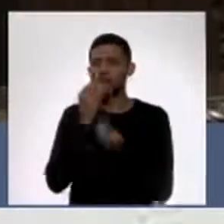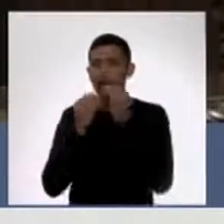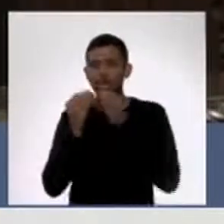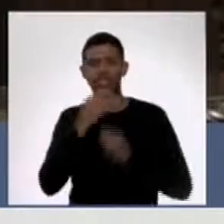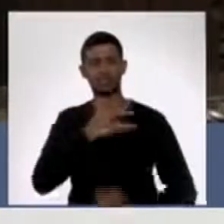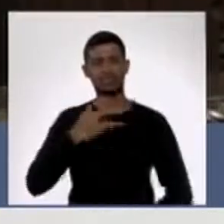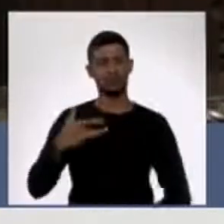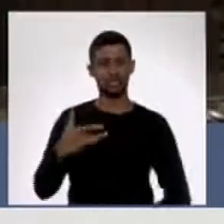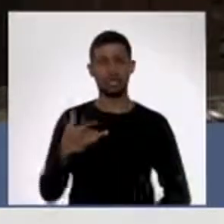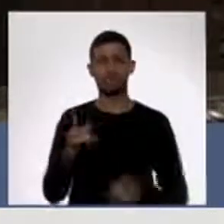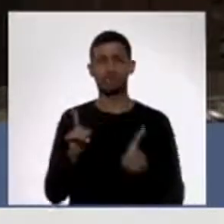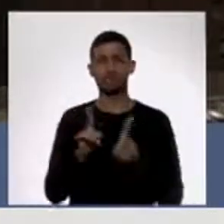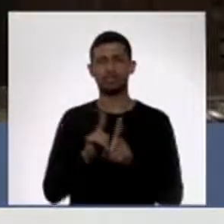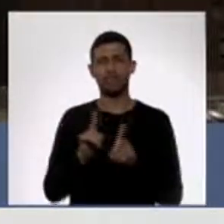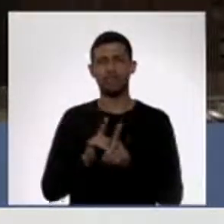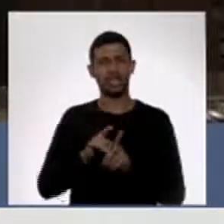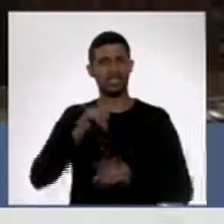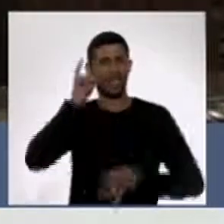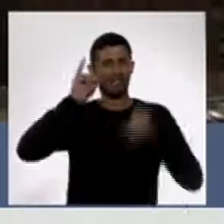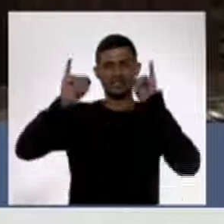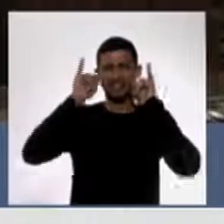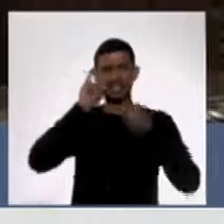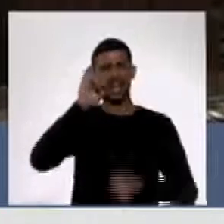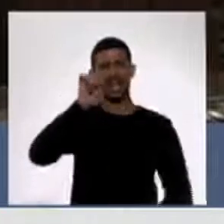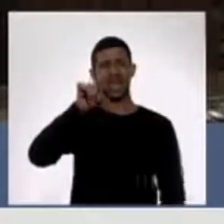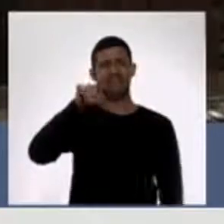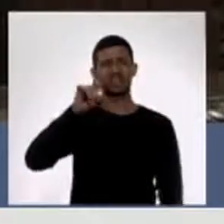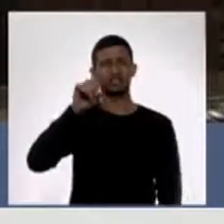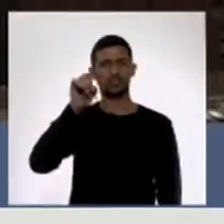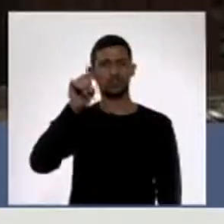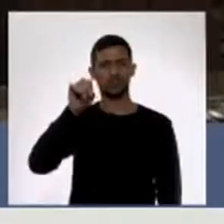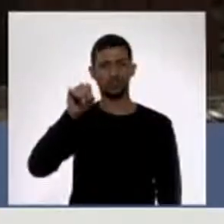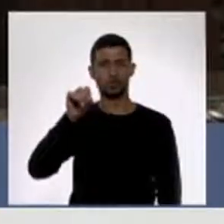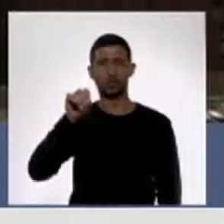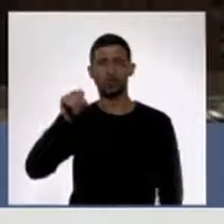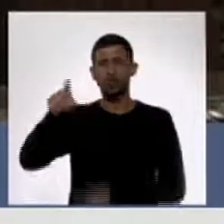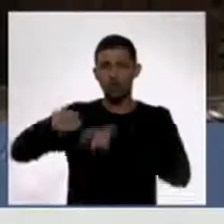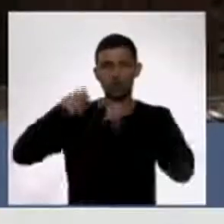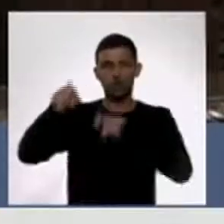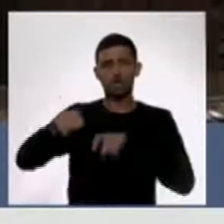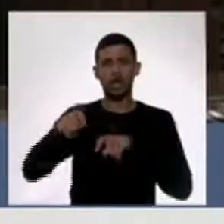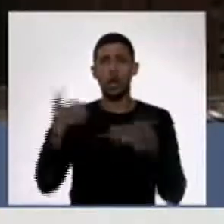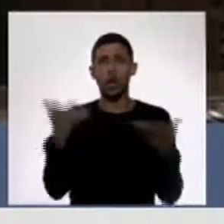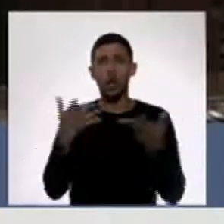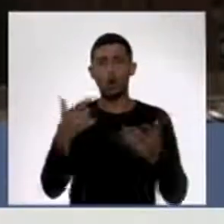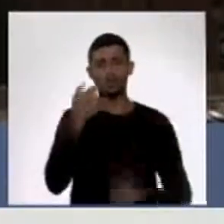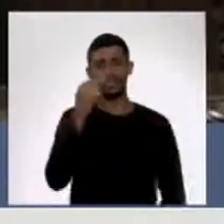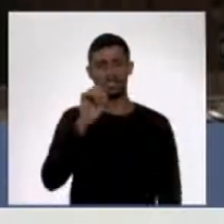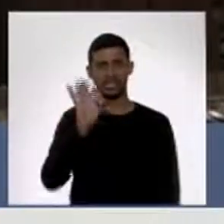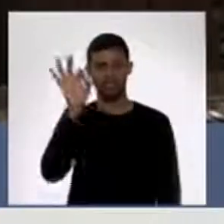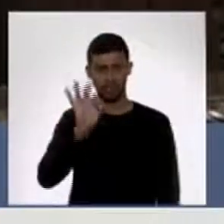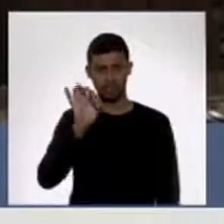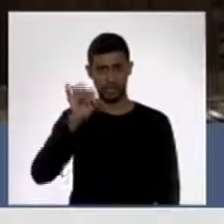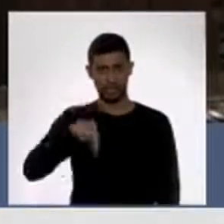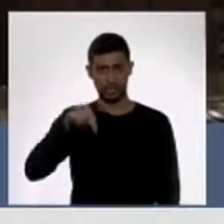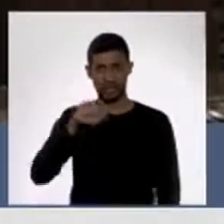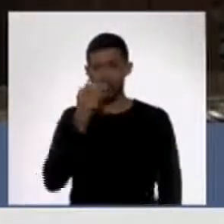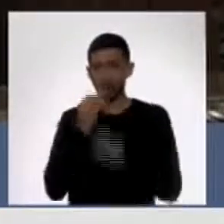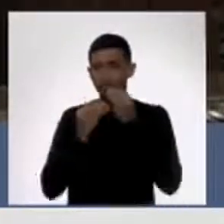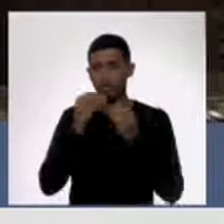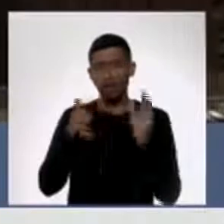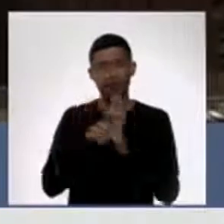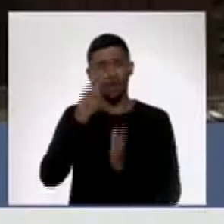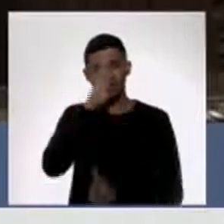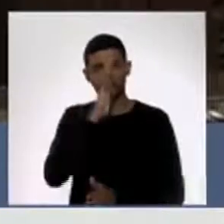saudável e menos êxodo rural. Hoje, mais de 70% dos alimentos consumidos no Brasil são